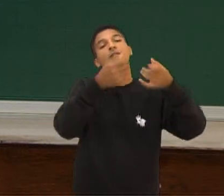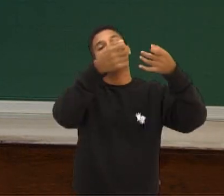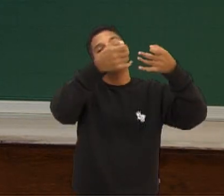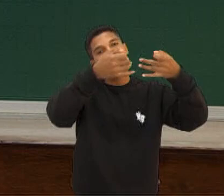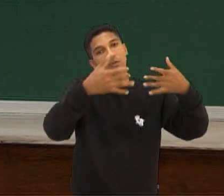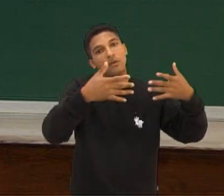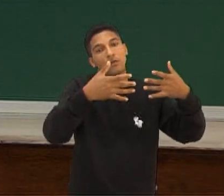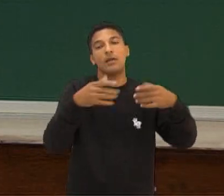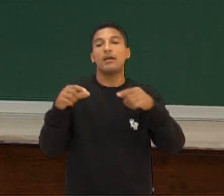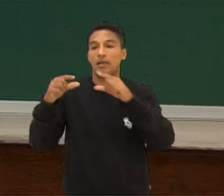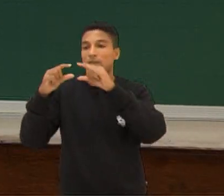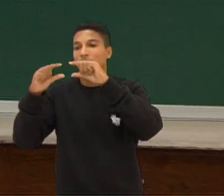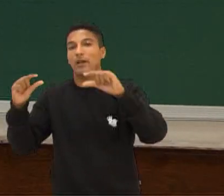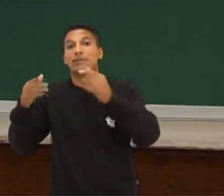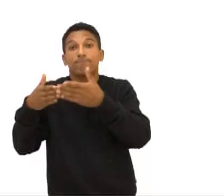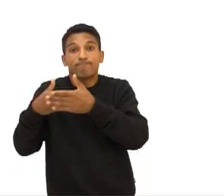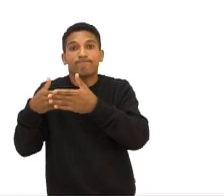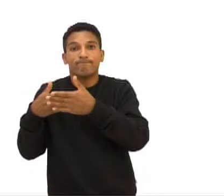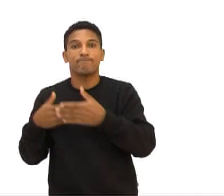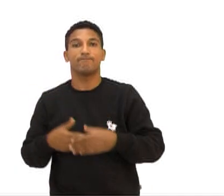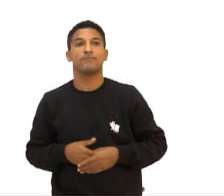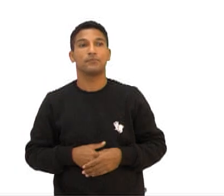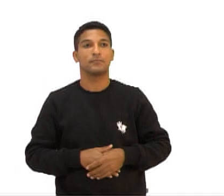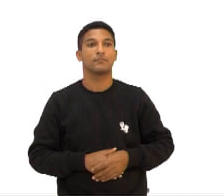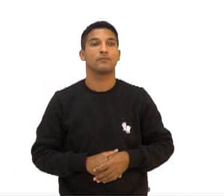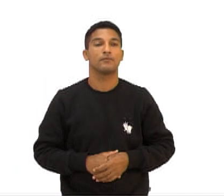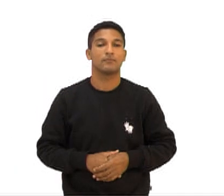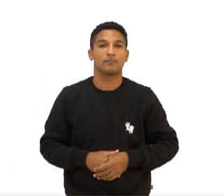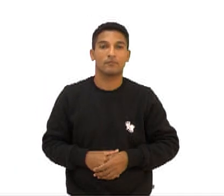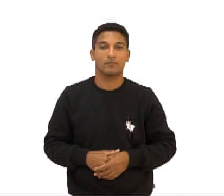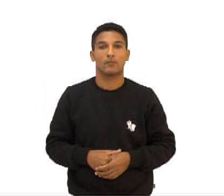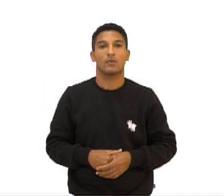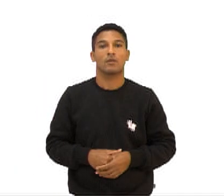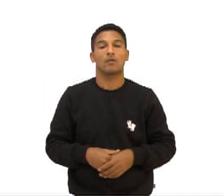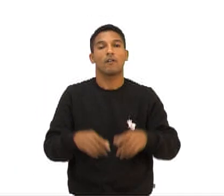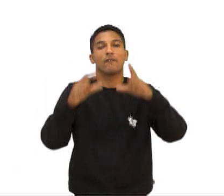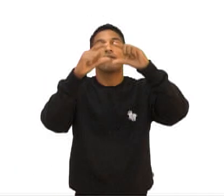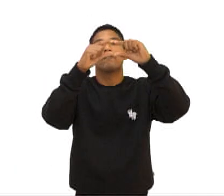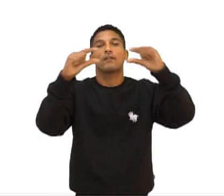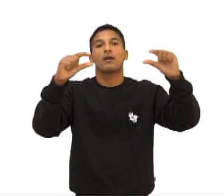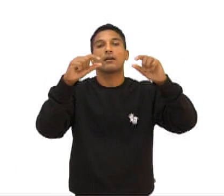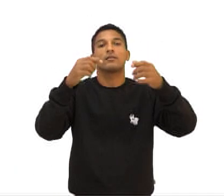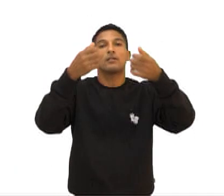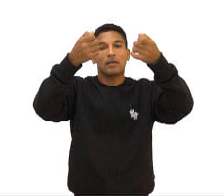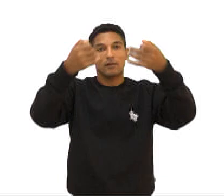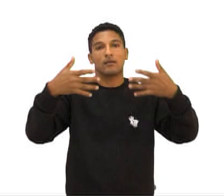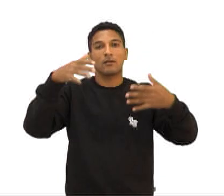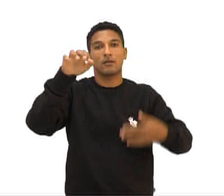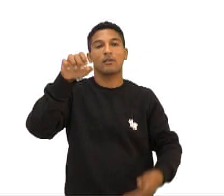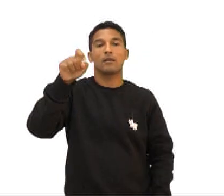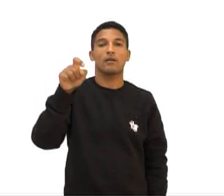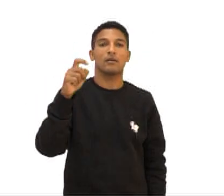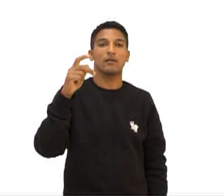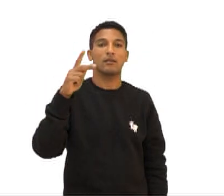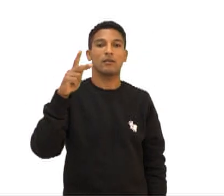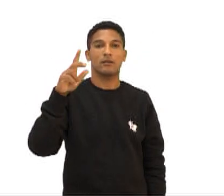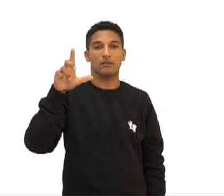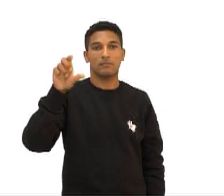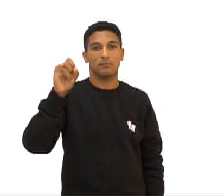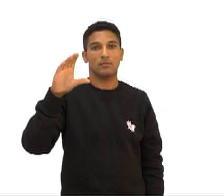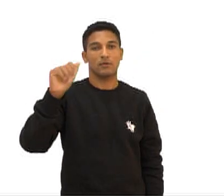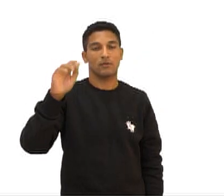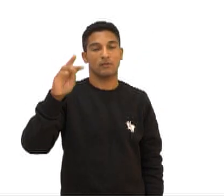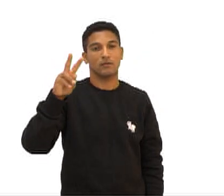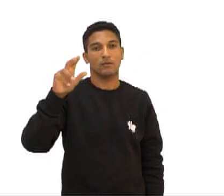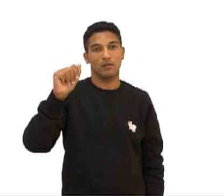restringindo. Então, vamos verificar. Explicativa. São as orações que servem para esclarecer melhor